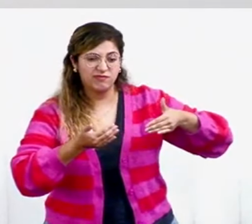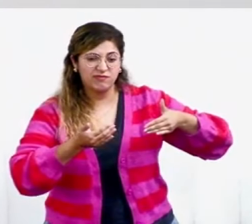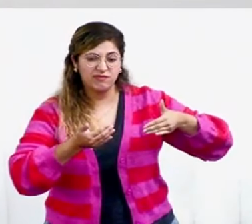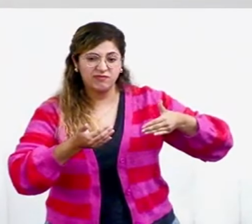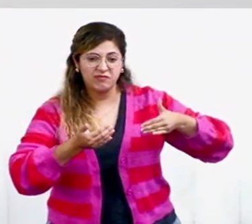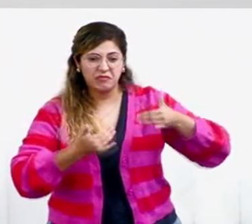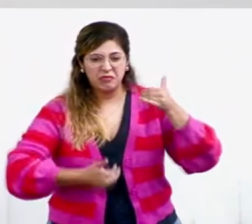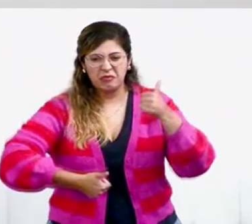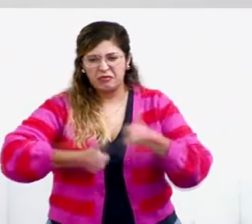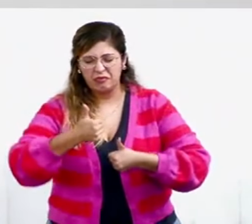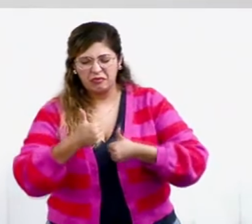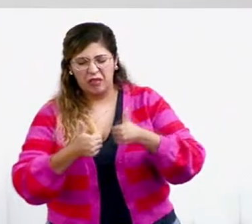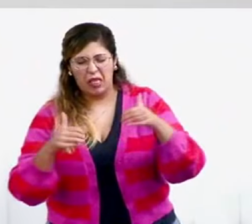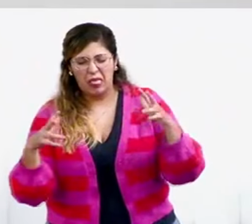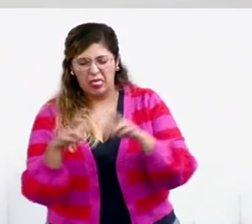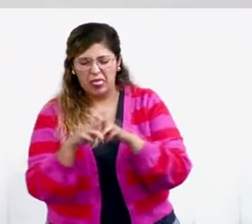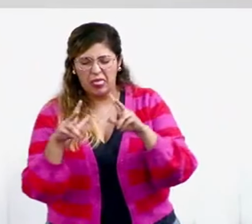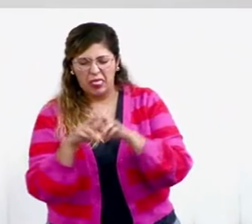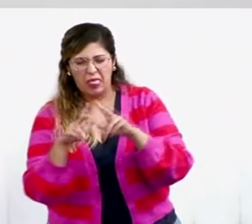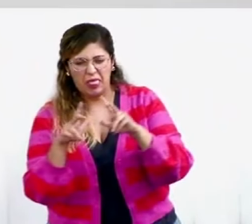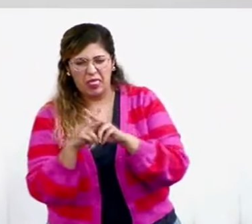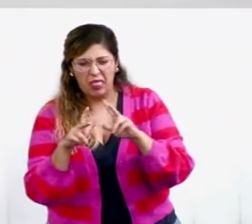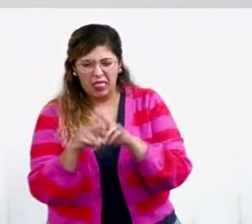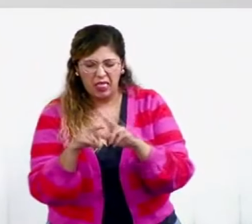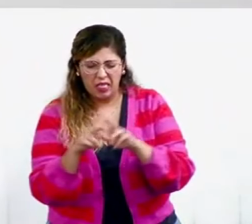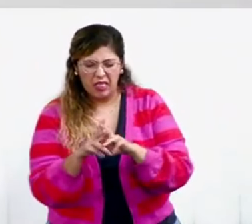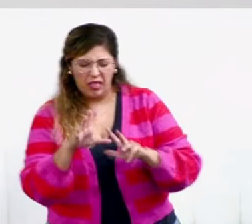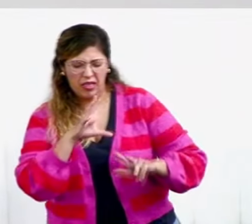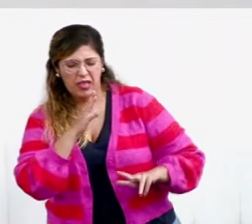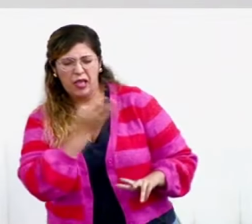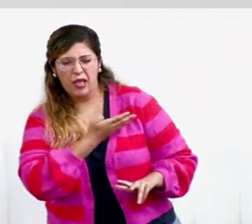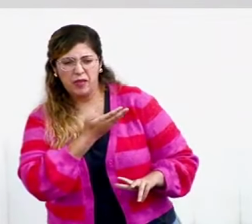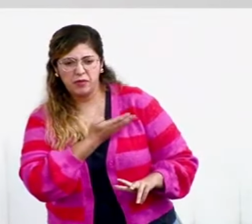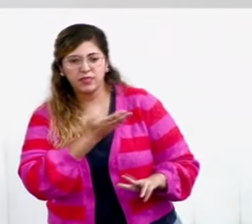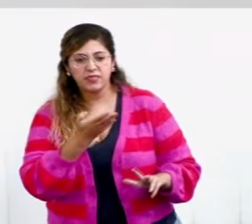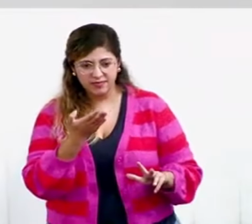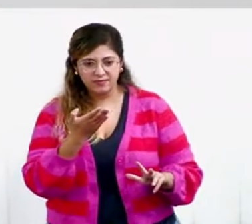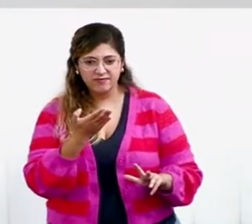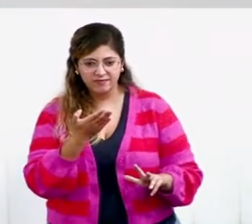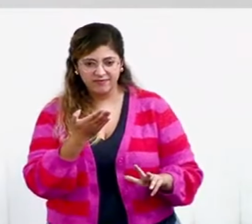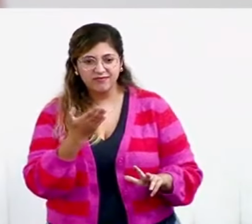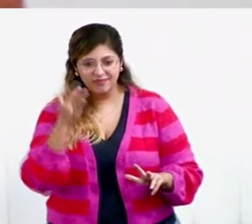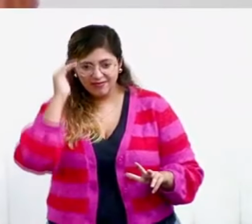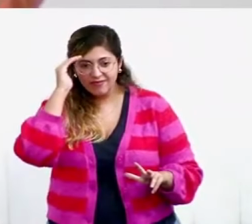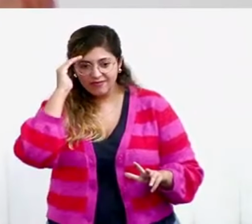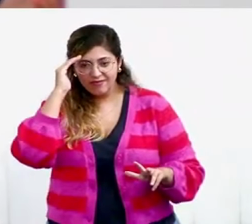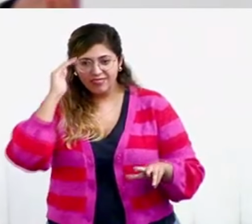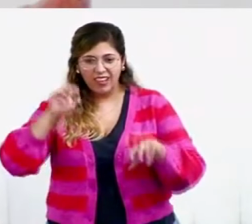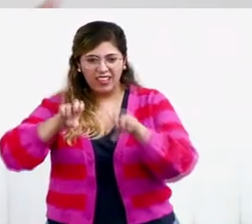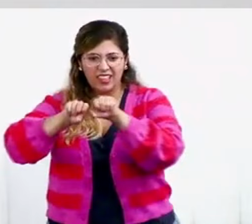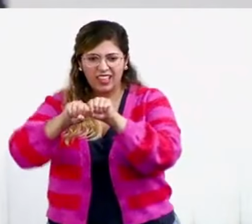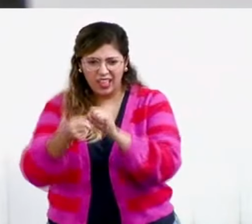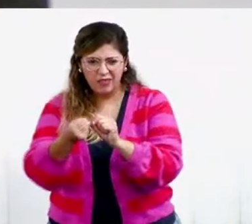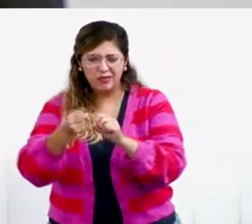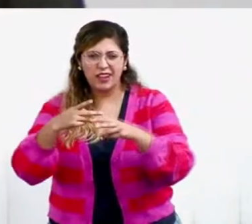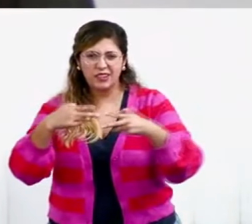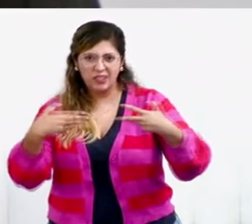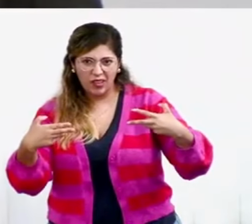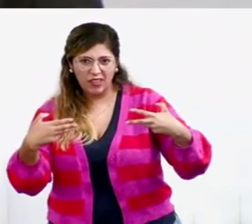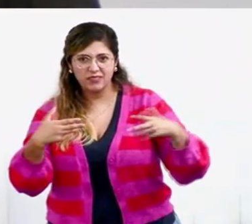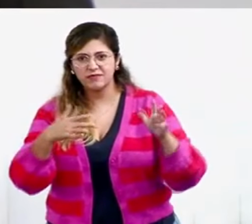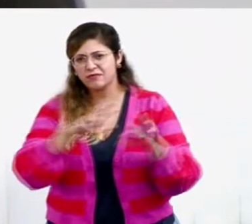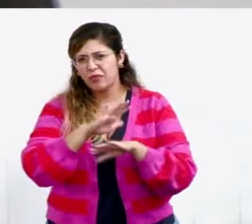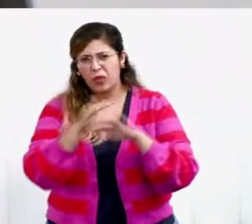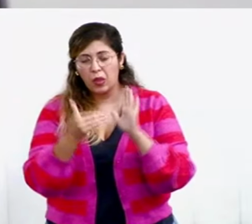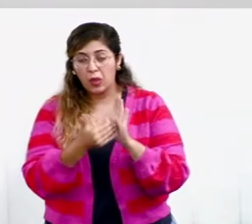coração, dentro do coração a Bíblia aberta, fora do coração, representando o que deve estar fora de você, você coloca